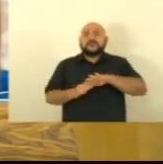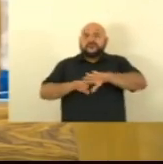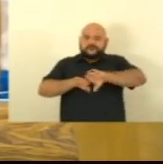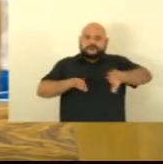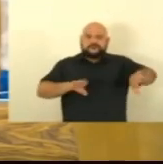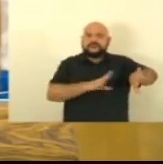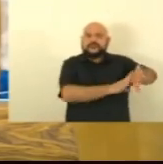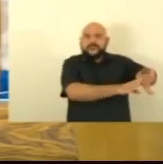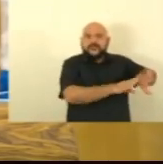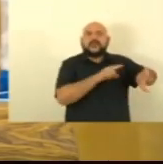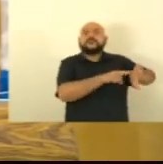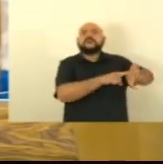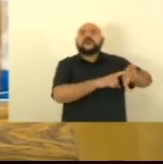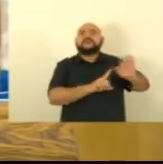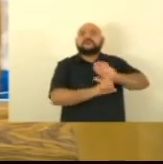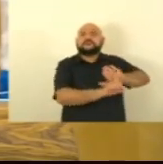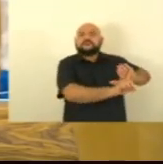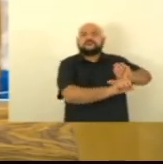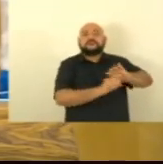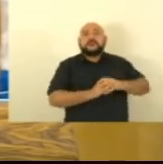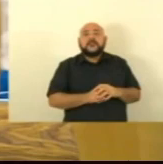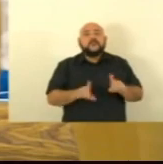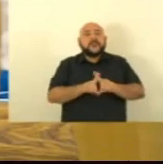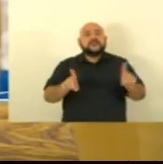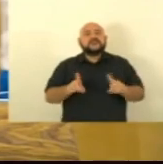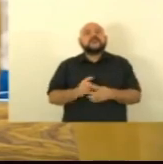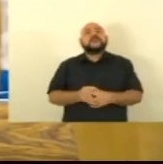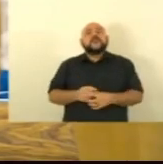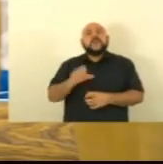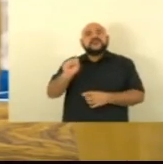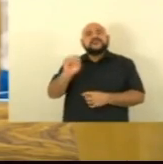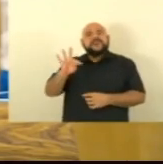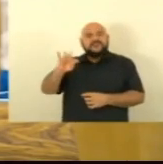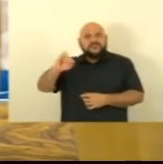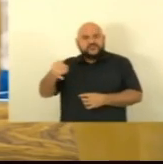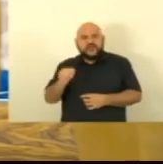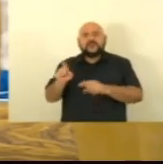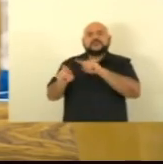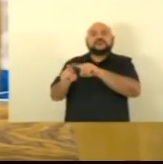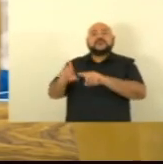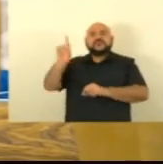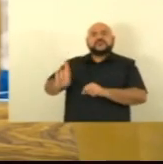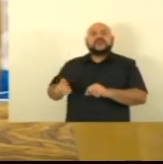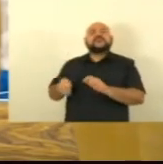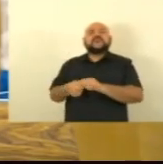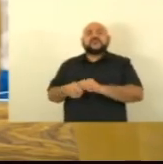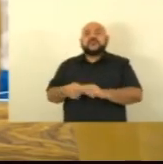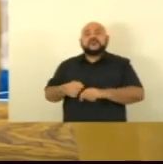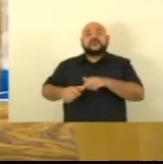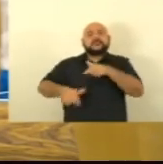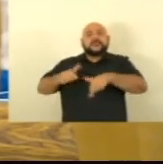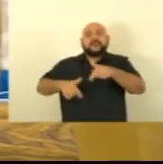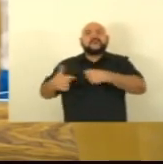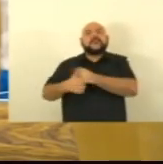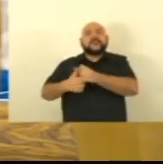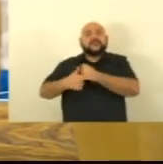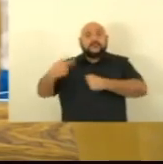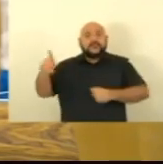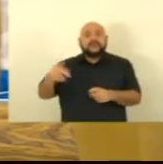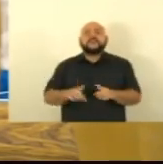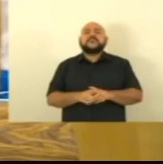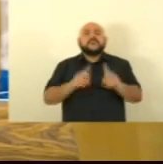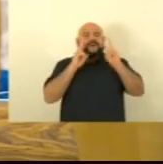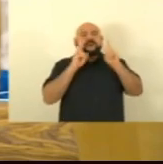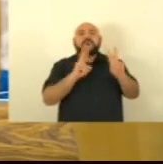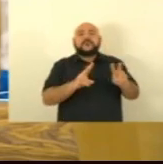Alexandre de Moraes, coisa que só o STJ tinha o direito de fazer. A gente vê o nosso ex-secretário de